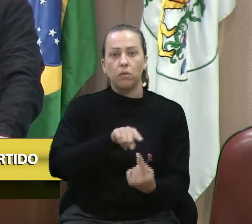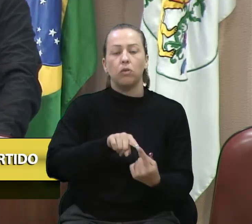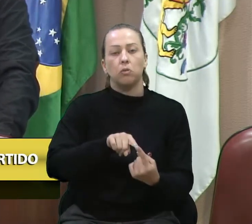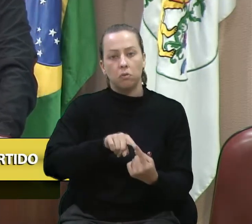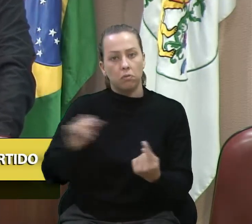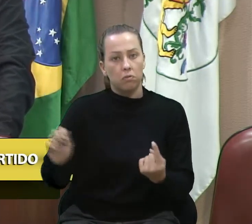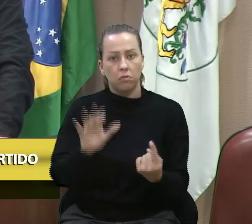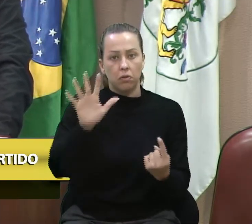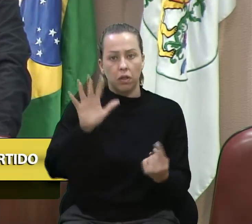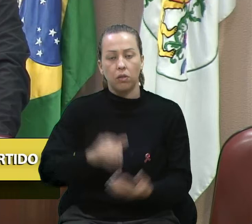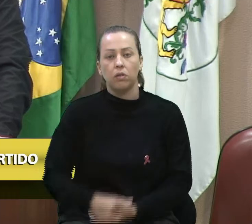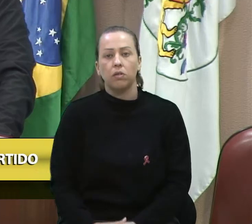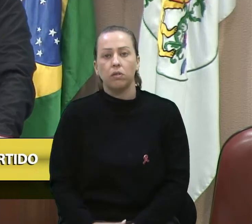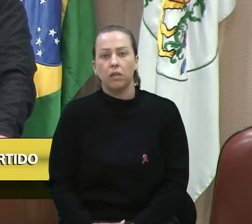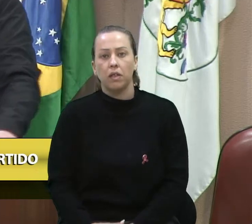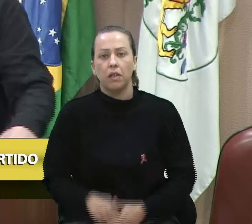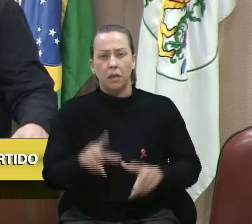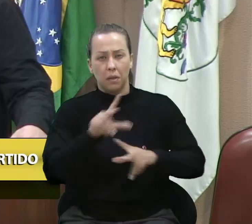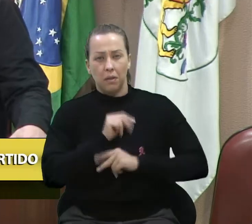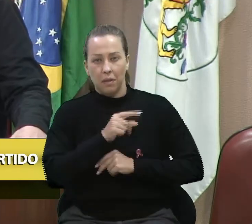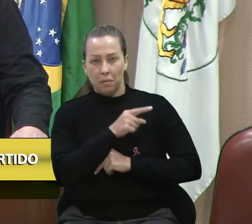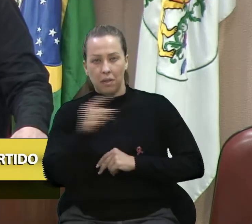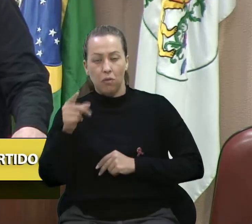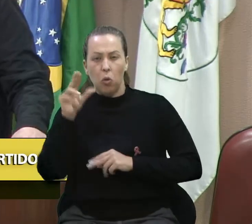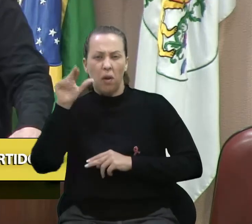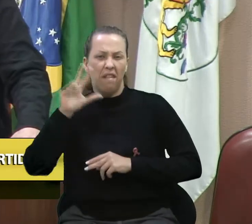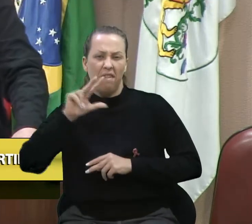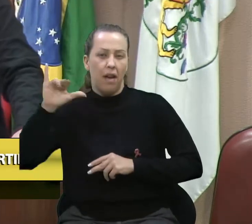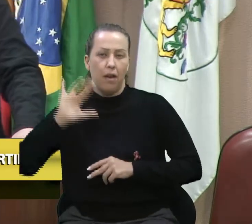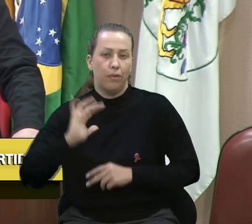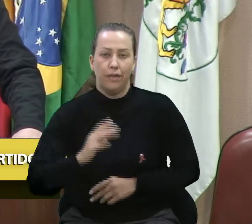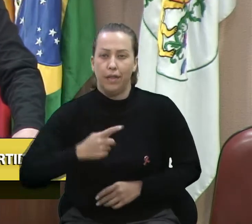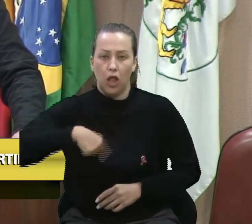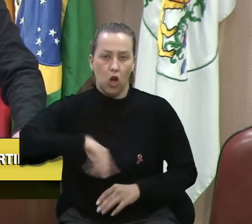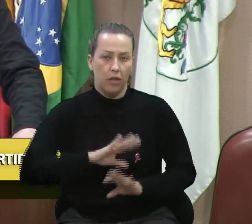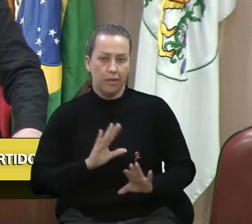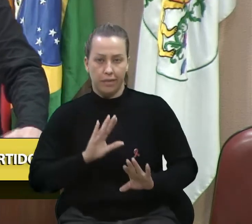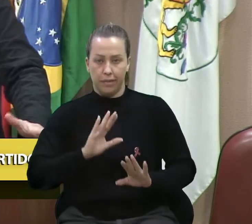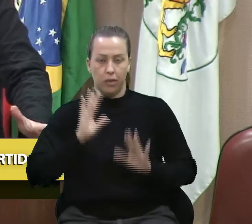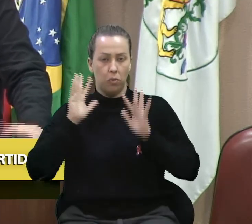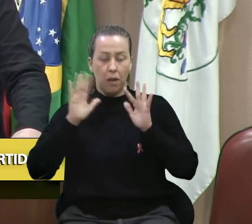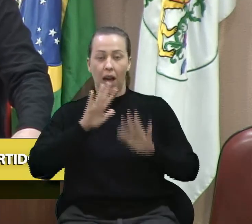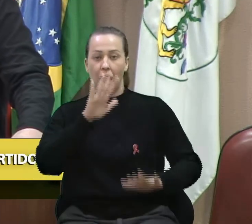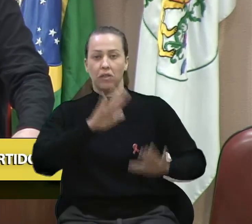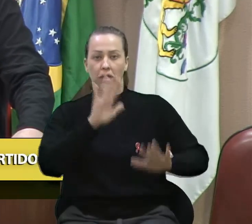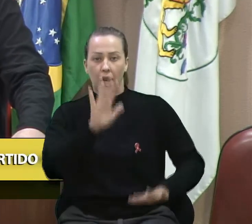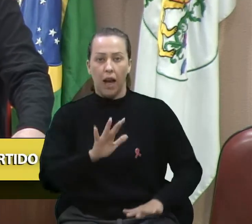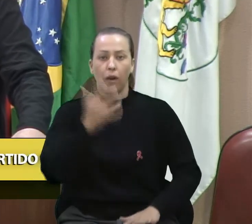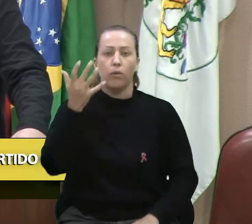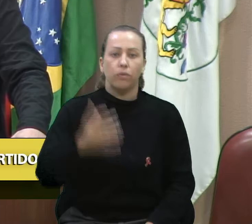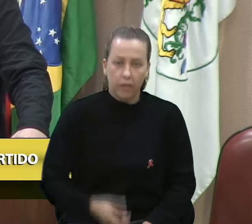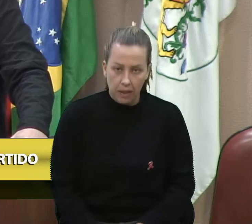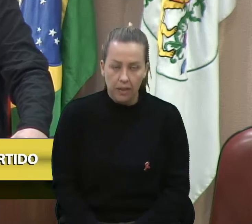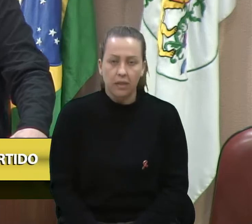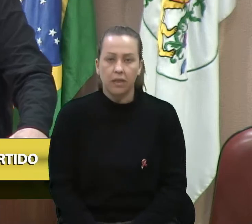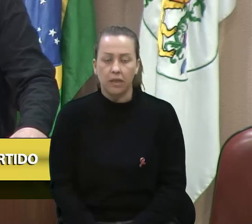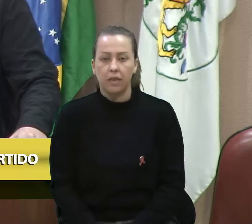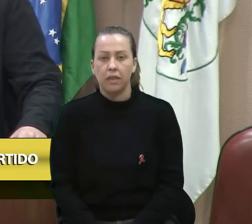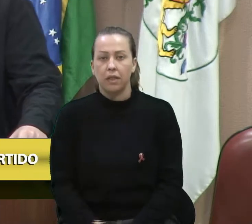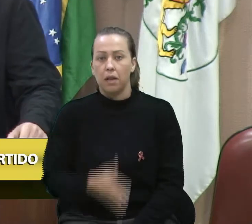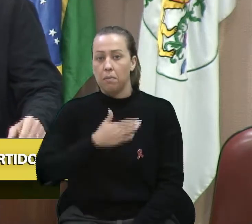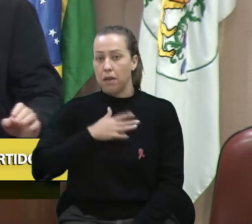que é. Parece que nunca vai nos atingir nada, né, do que a gente vê, e às vezes vem do nada e a gente... Minha mãe faleceu